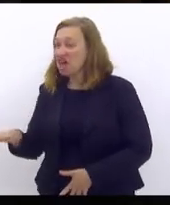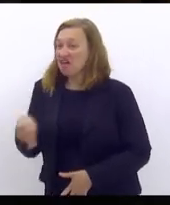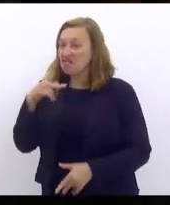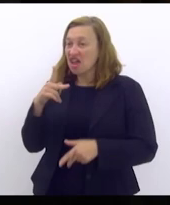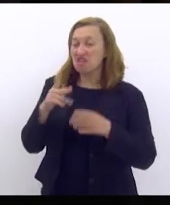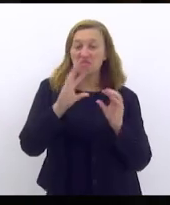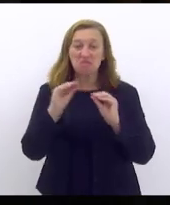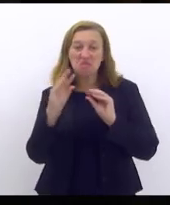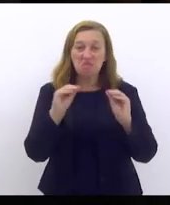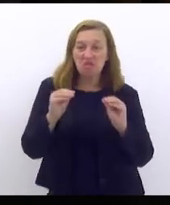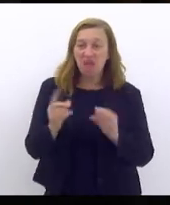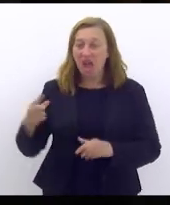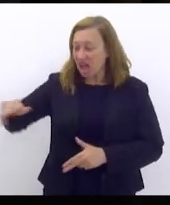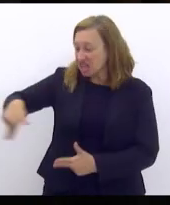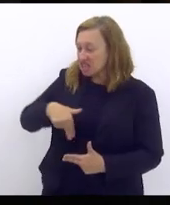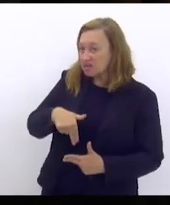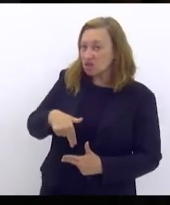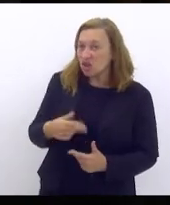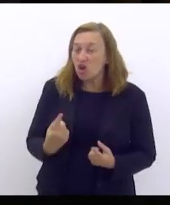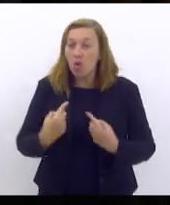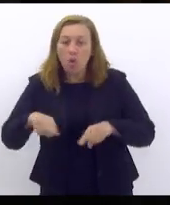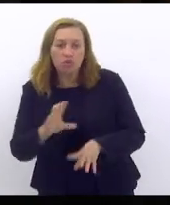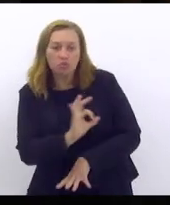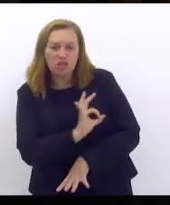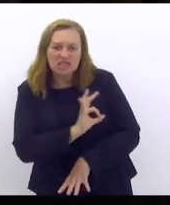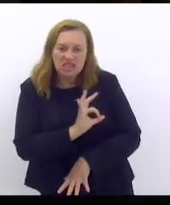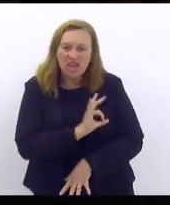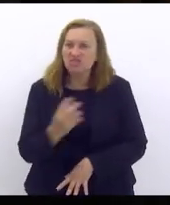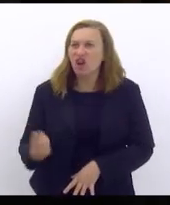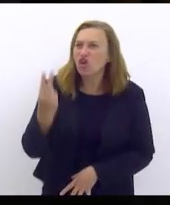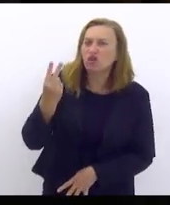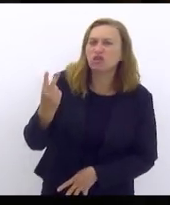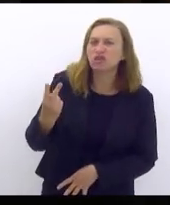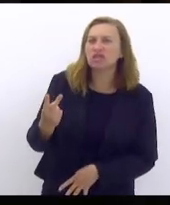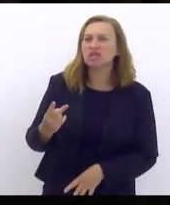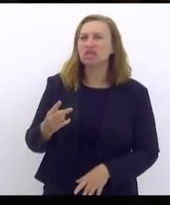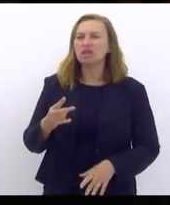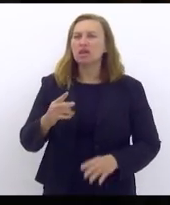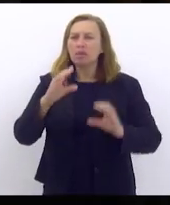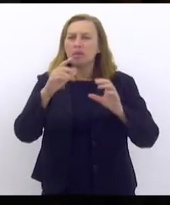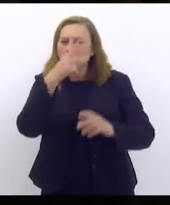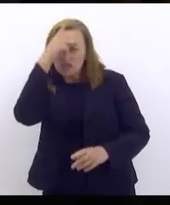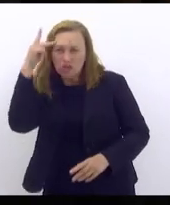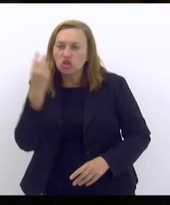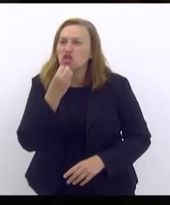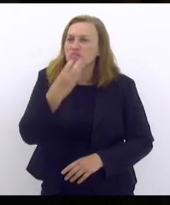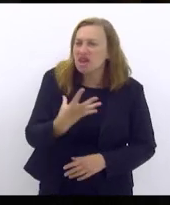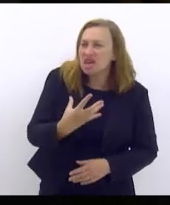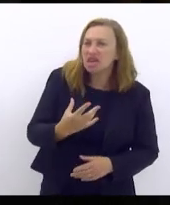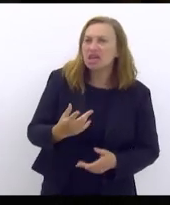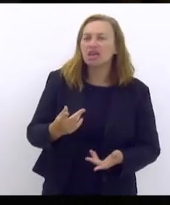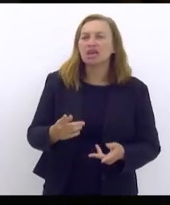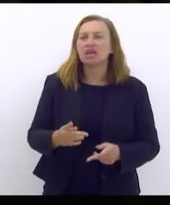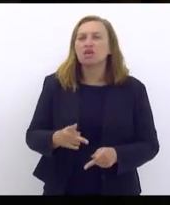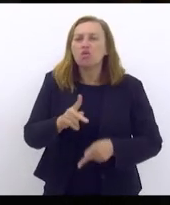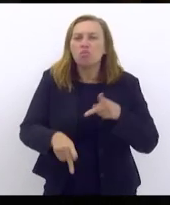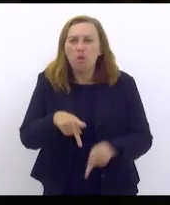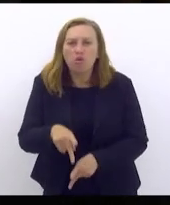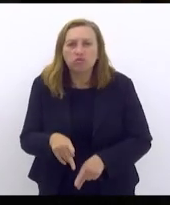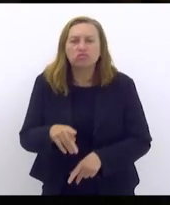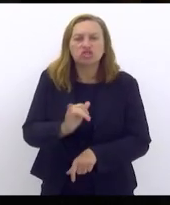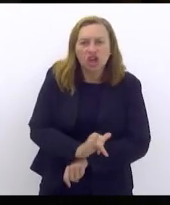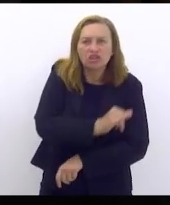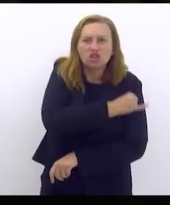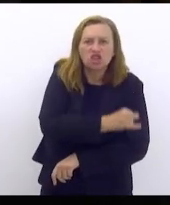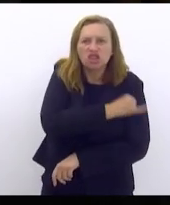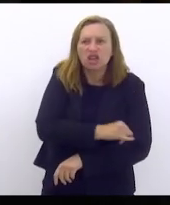de bobagens nessa tribuna, atacando policiais honrados, atacando o cidadão de bem e atacando as pessoas do Rio de Janeiro,